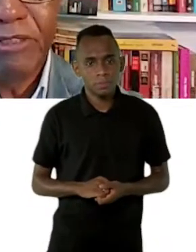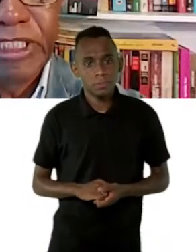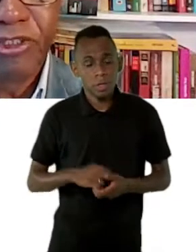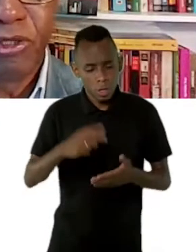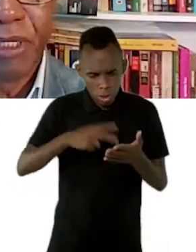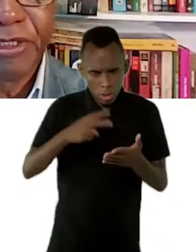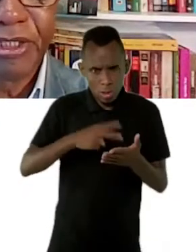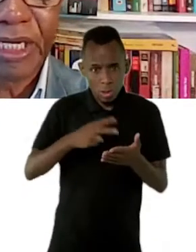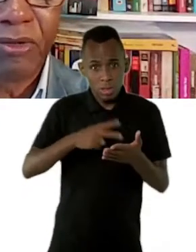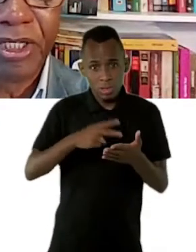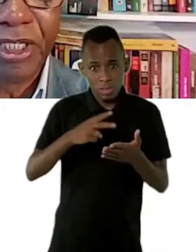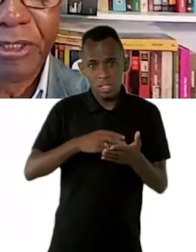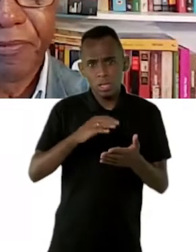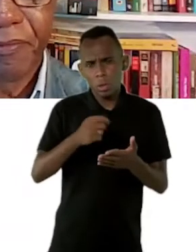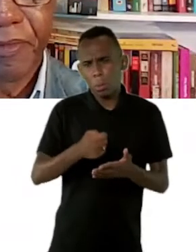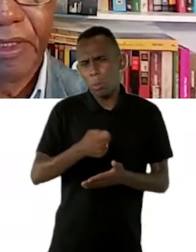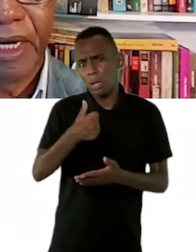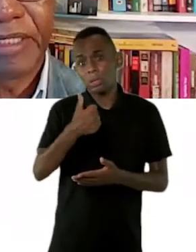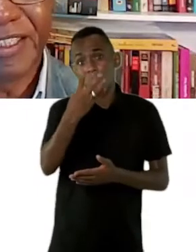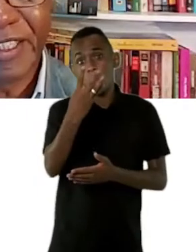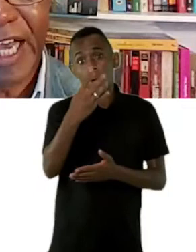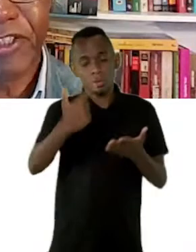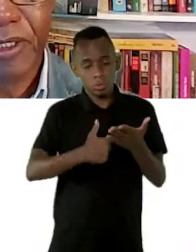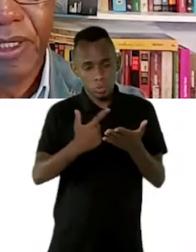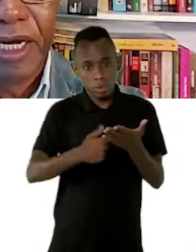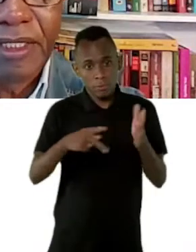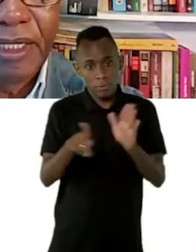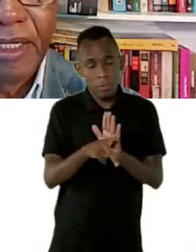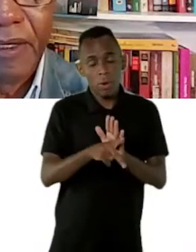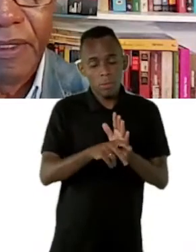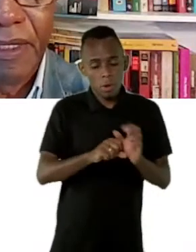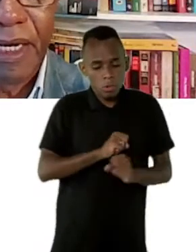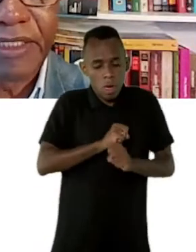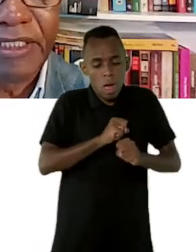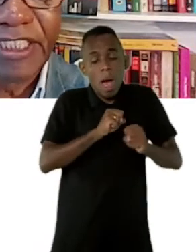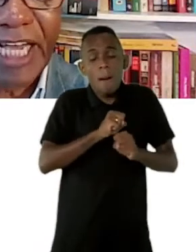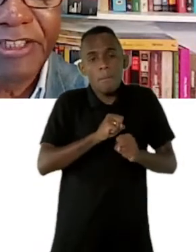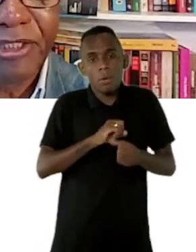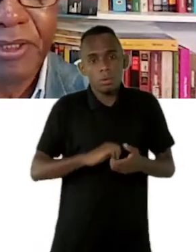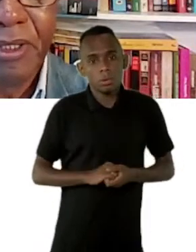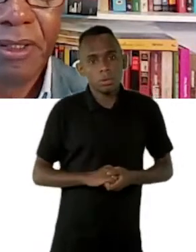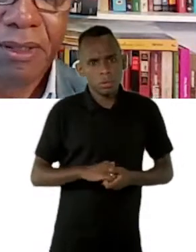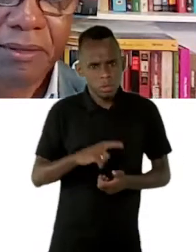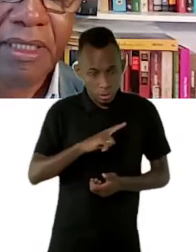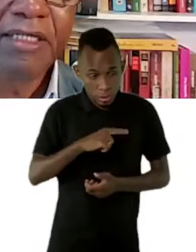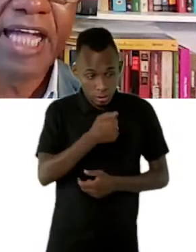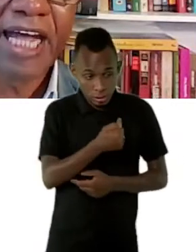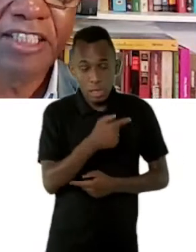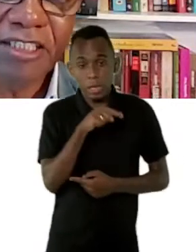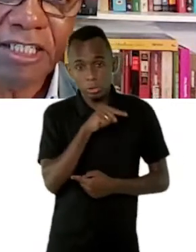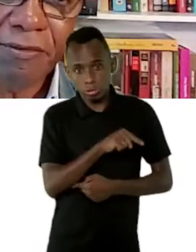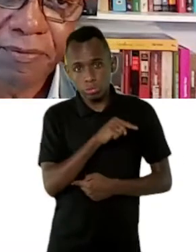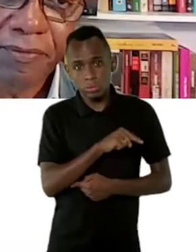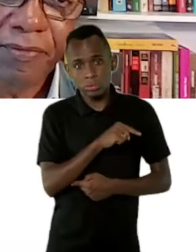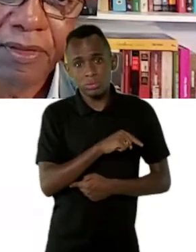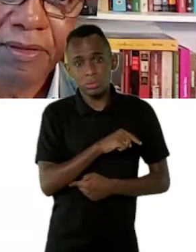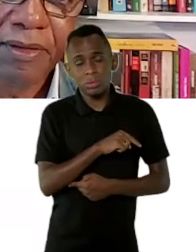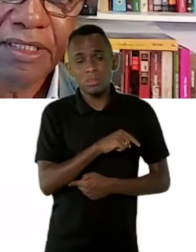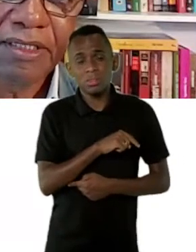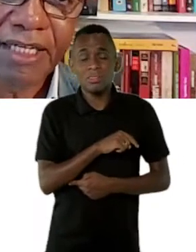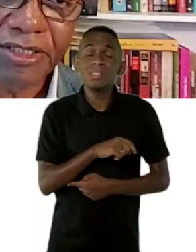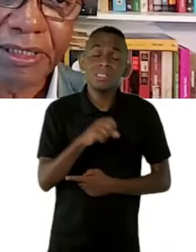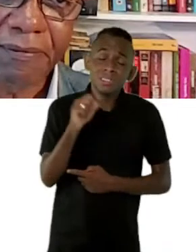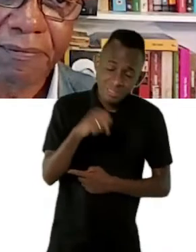pelo menos 4 desses romances da Carolina. E o Aldário tem razão? Ela tem 7. Em tese, sim.